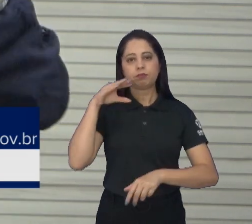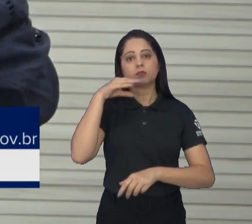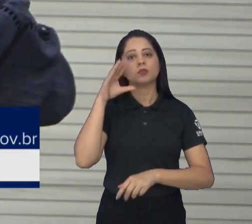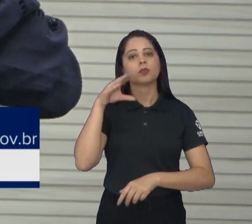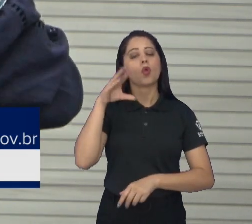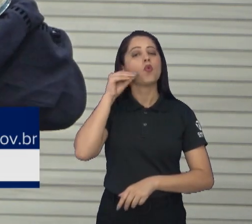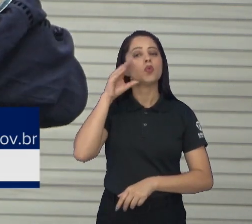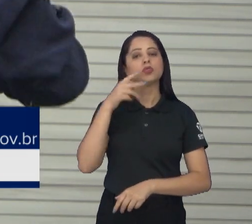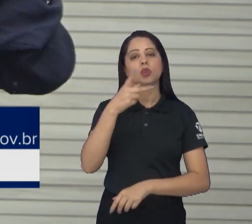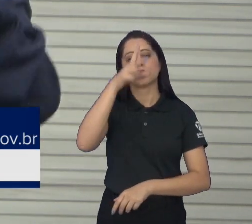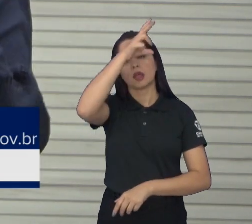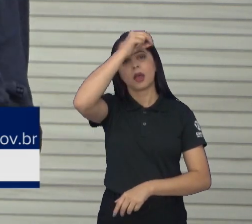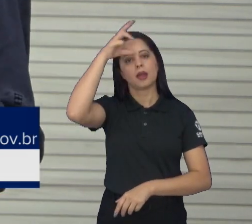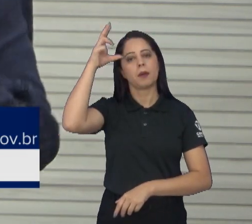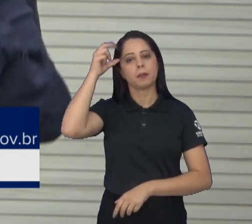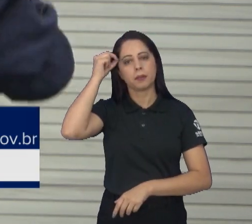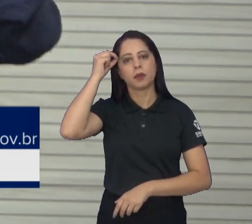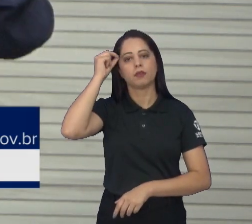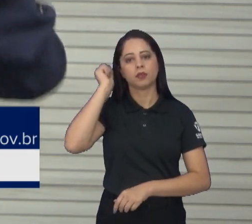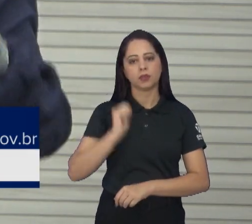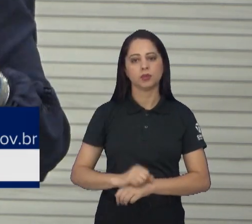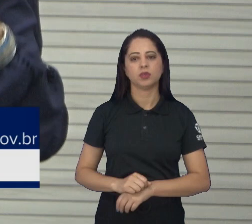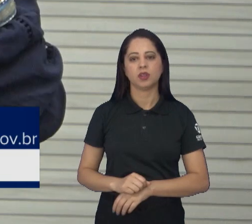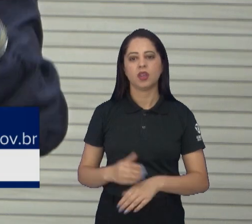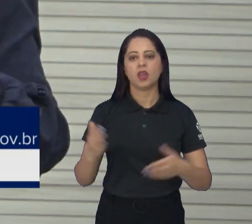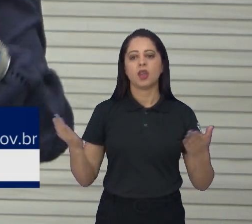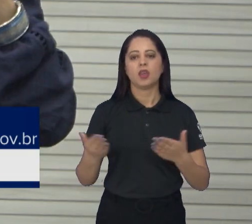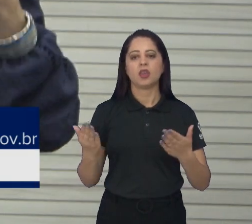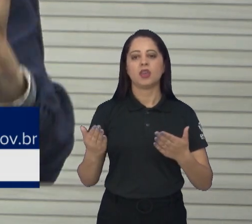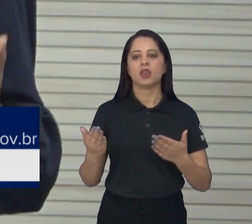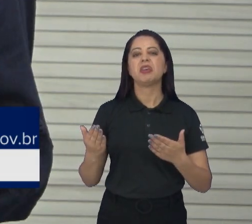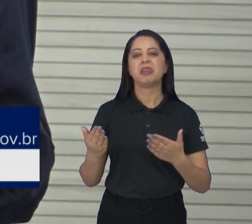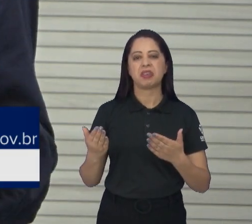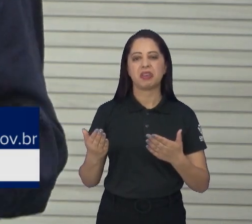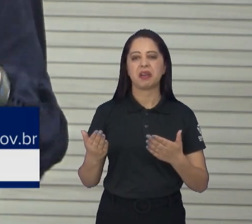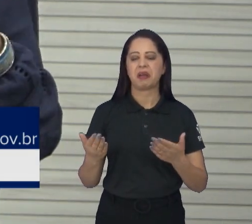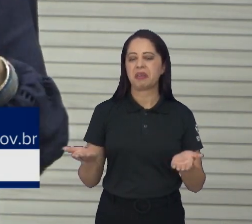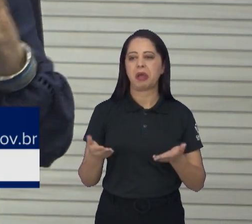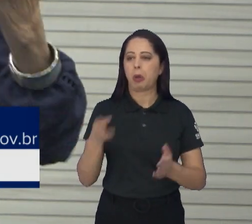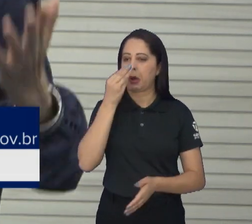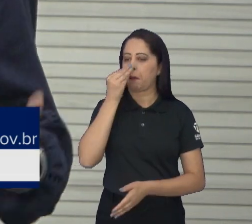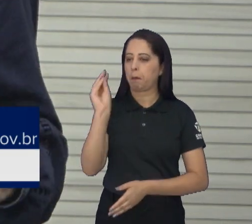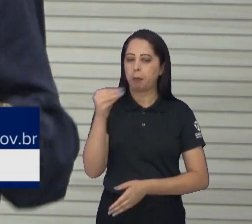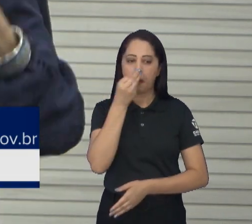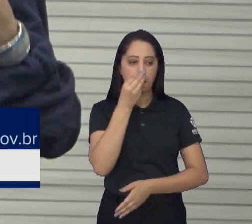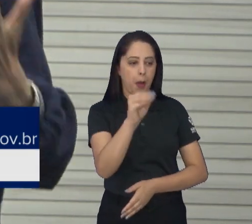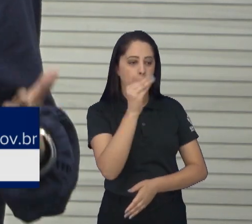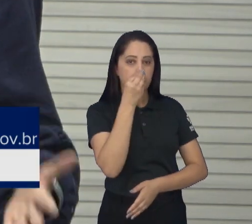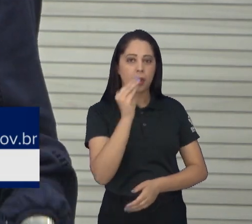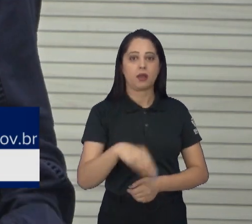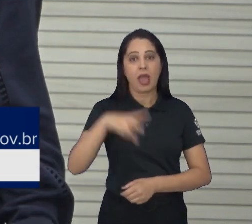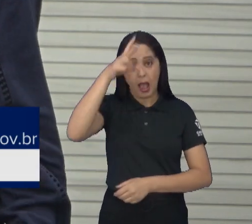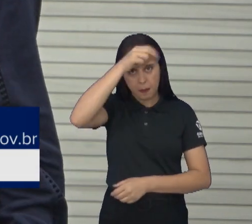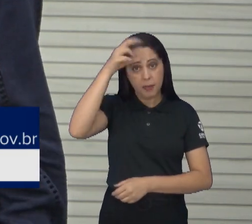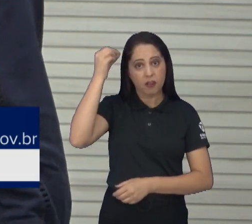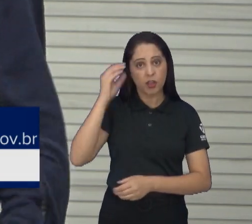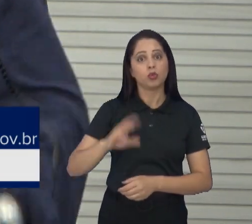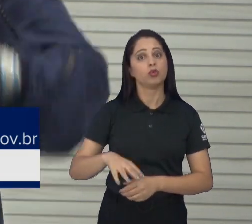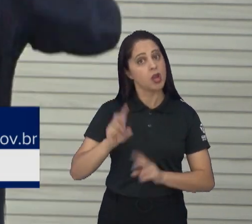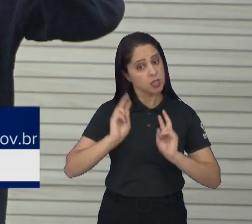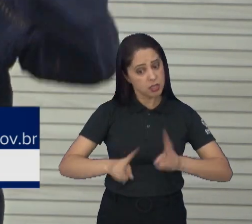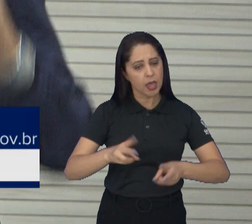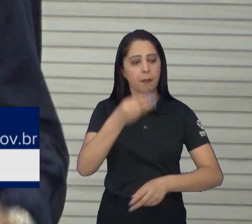e agora estão passando por eles como búfalo que pastam entre flores. É isso que esse governo está fazendo com o